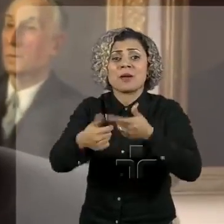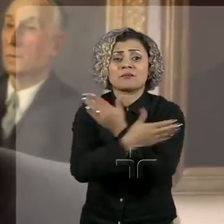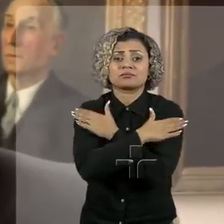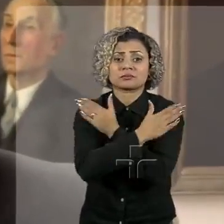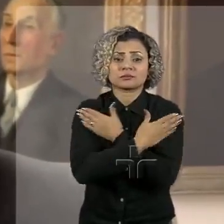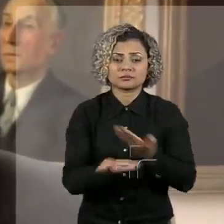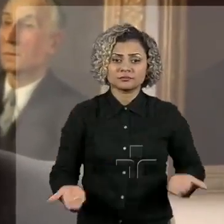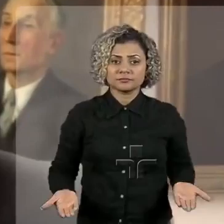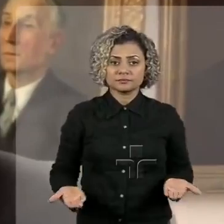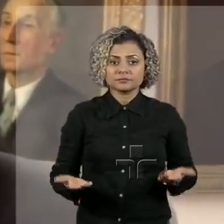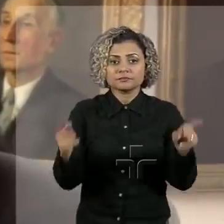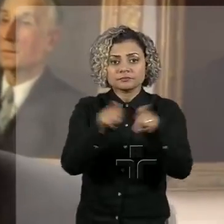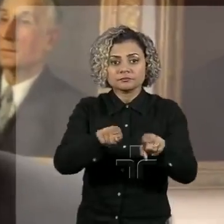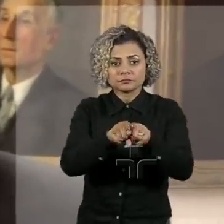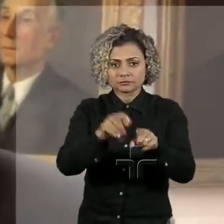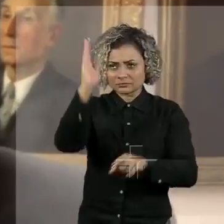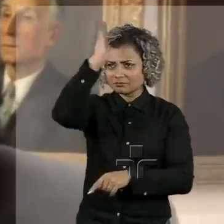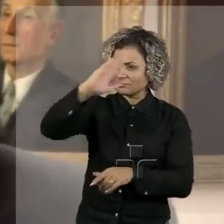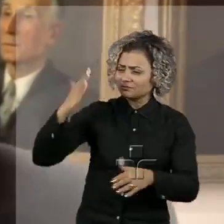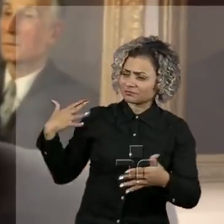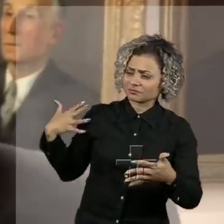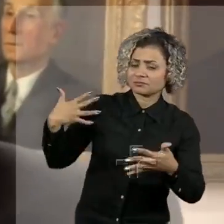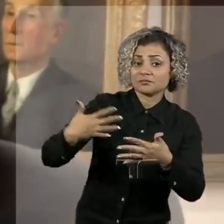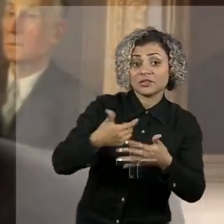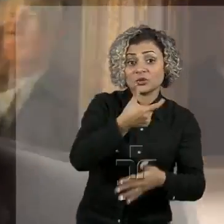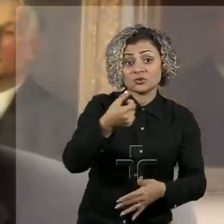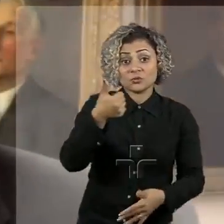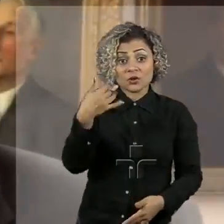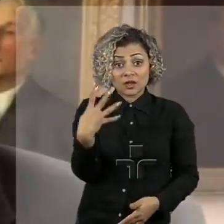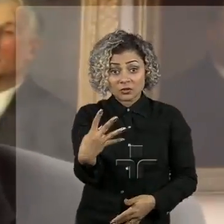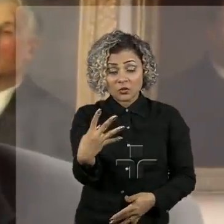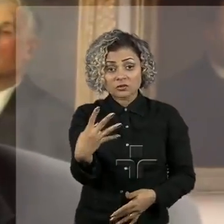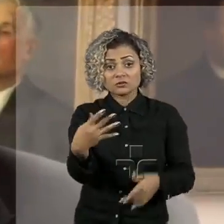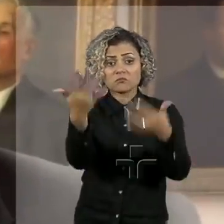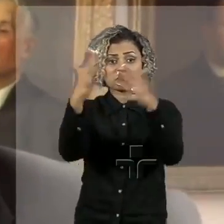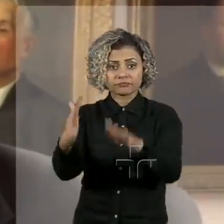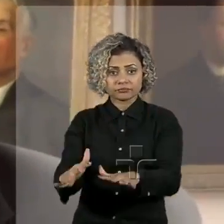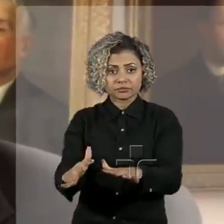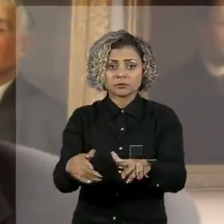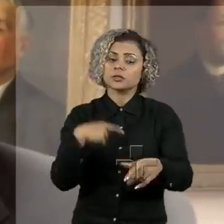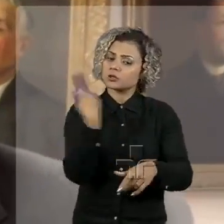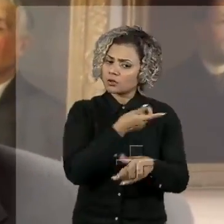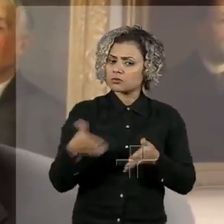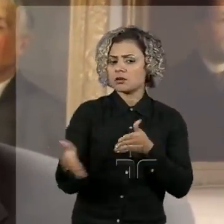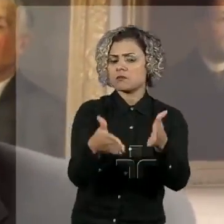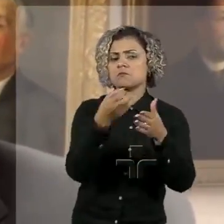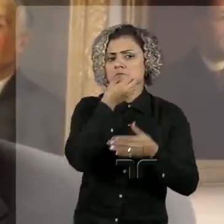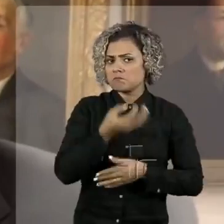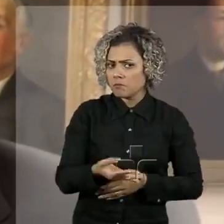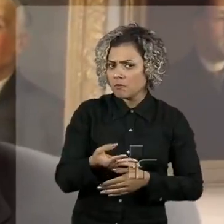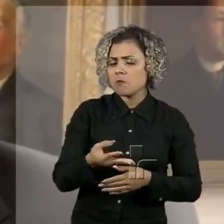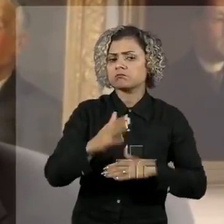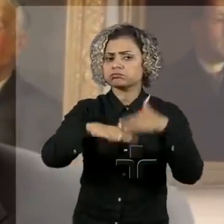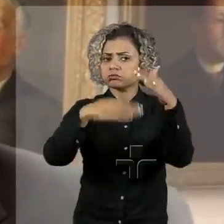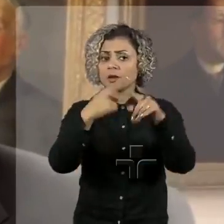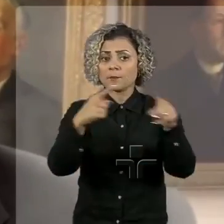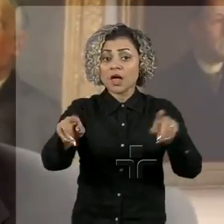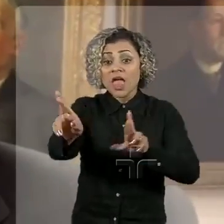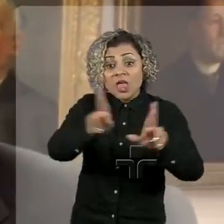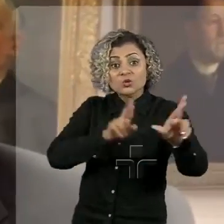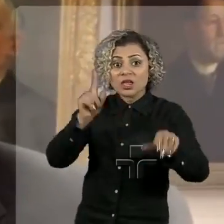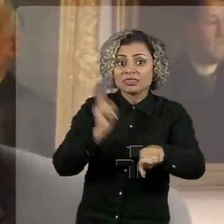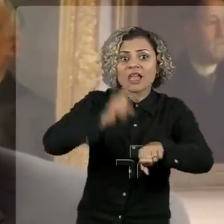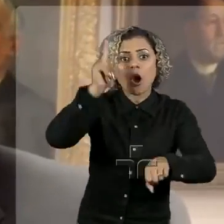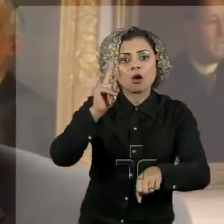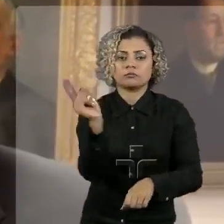que o Brasil vem de uma recessão desde 2014, então eu acho que nós estamos no bom caminho, mas infelizmente os resultados não aparecem